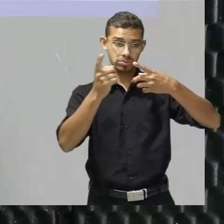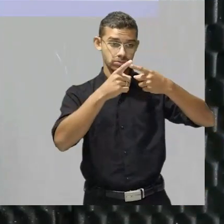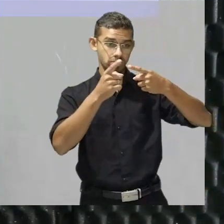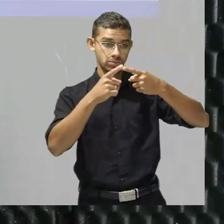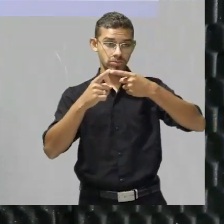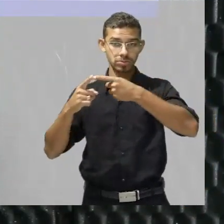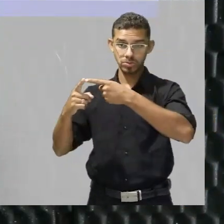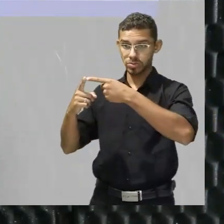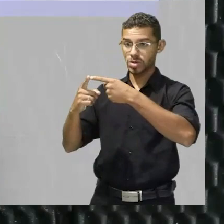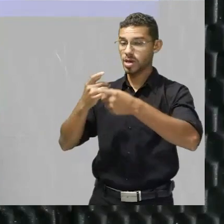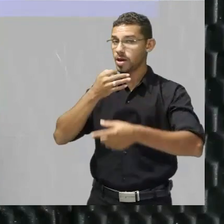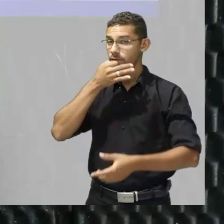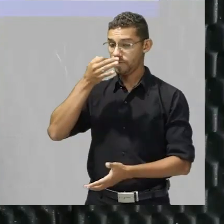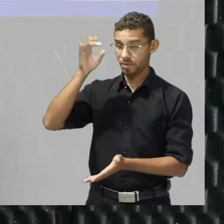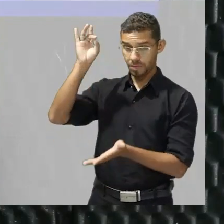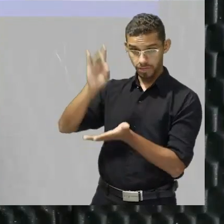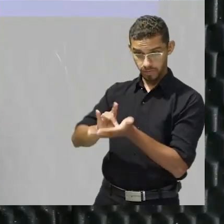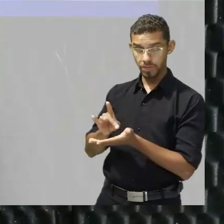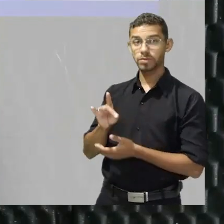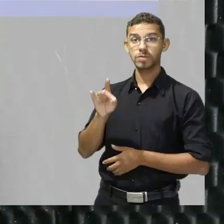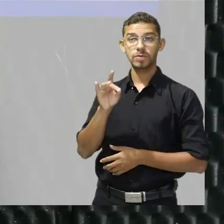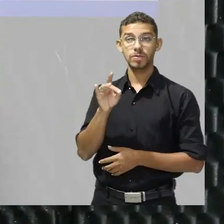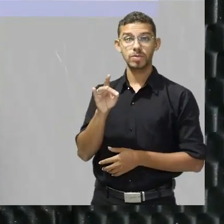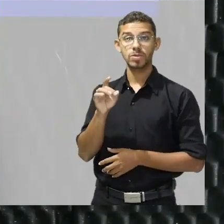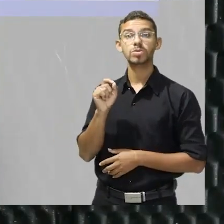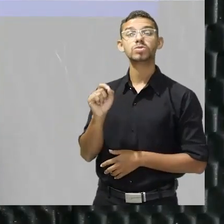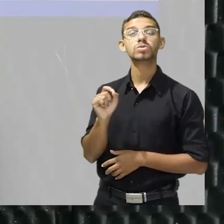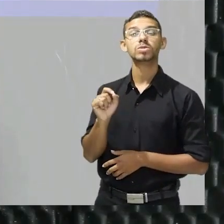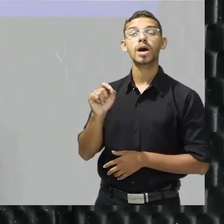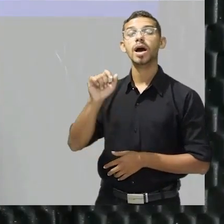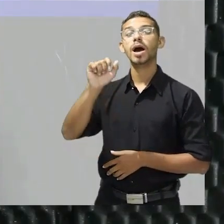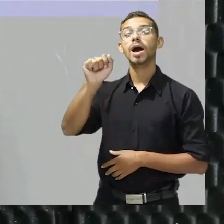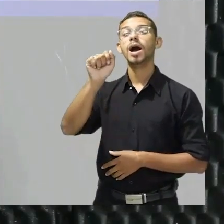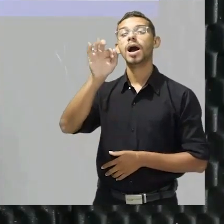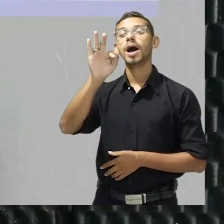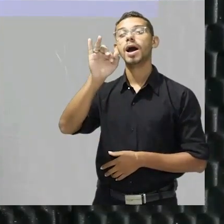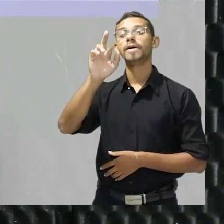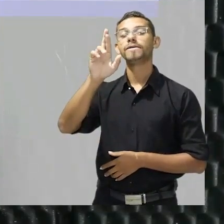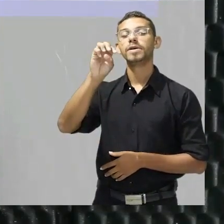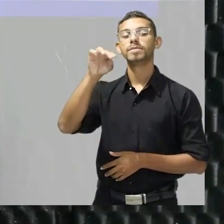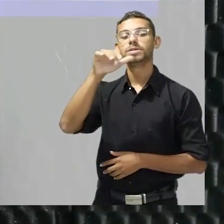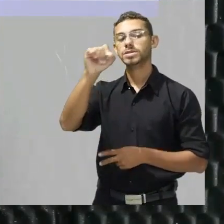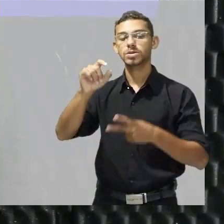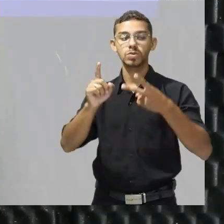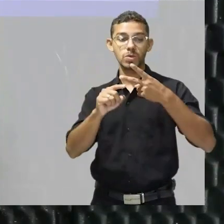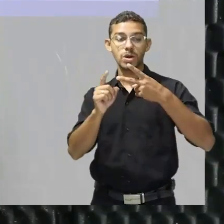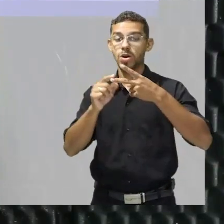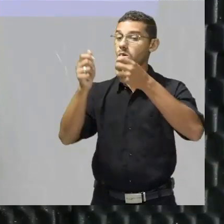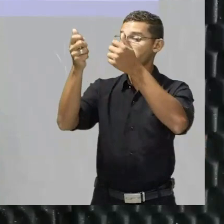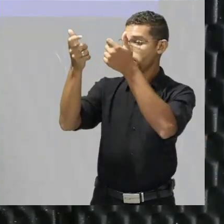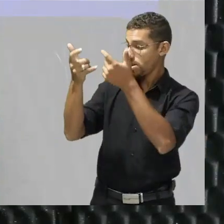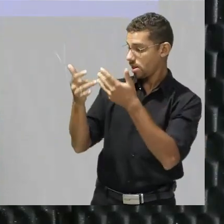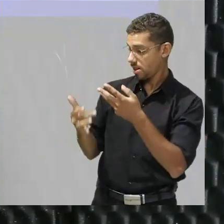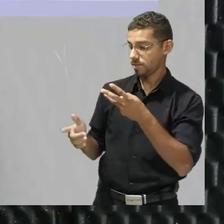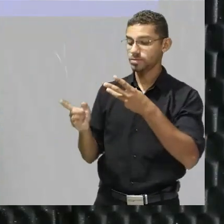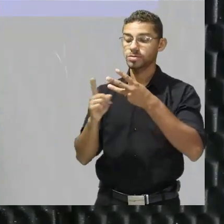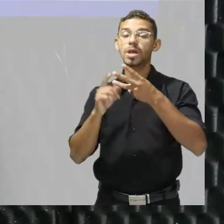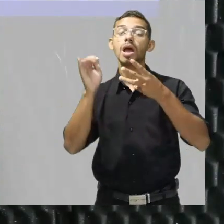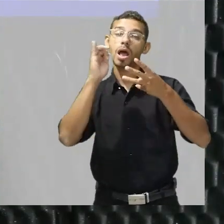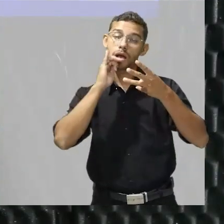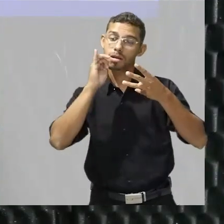disse que a gente pode fazer através de uma afirmação uma explicação depois a gente